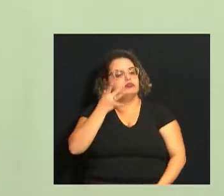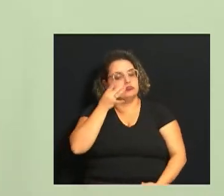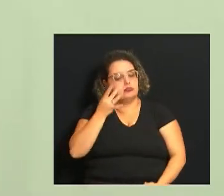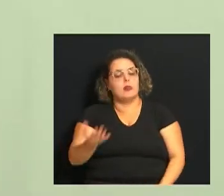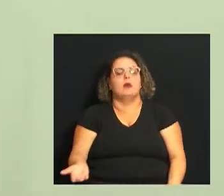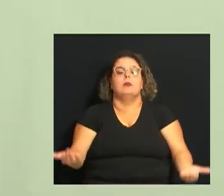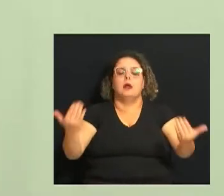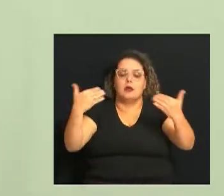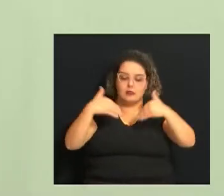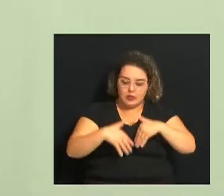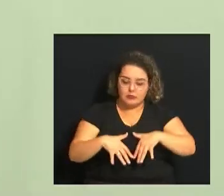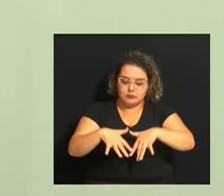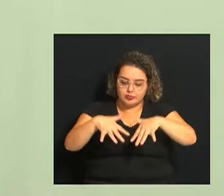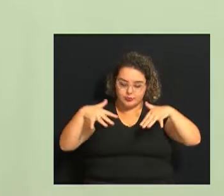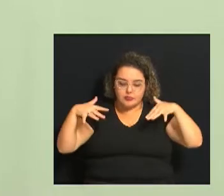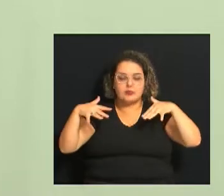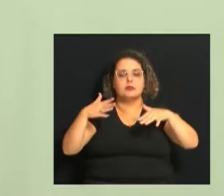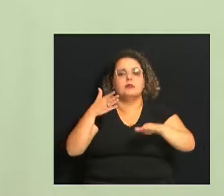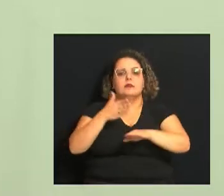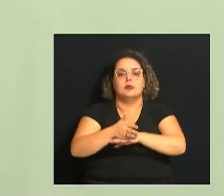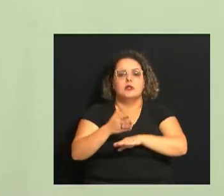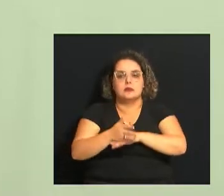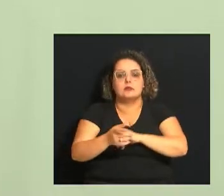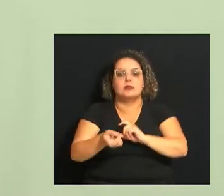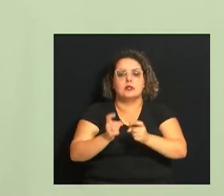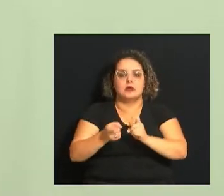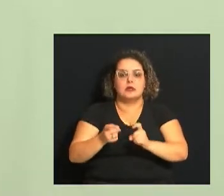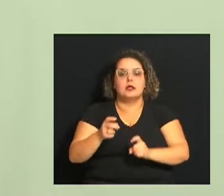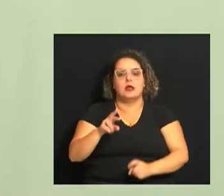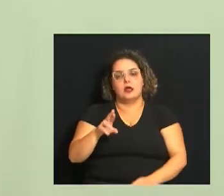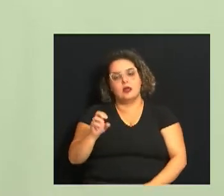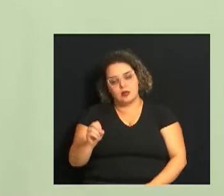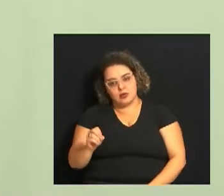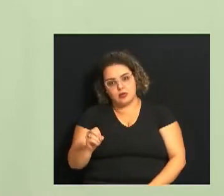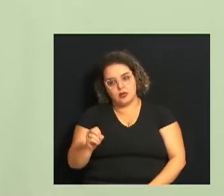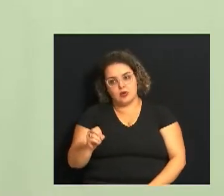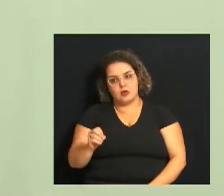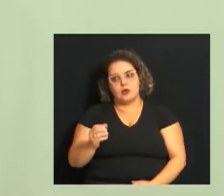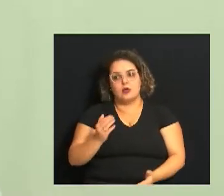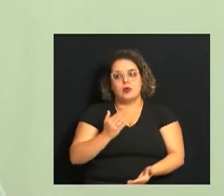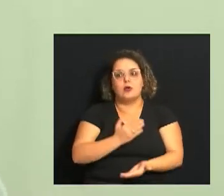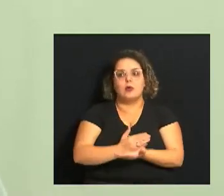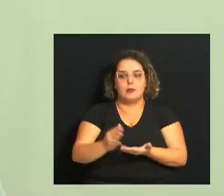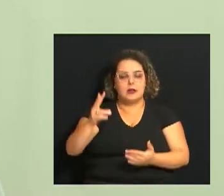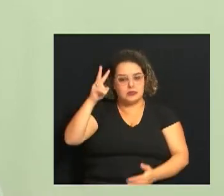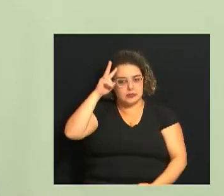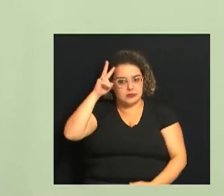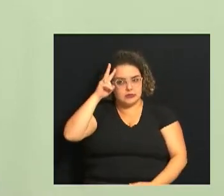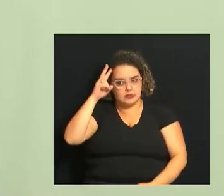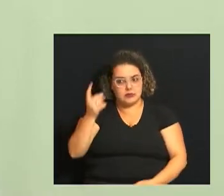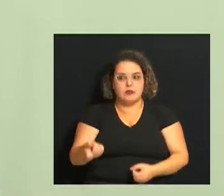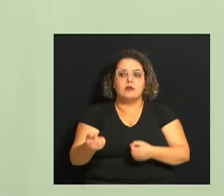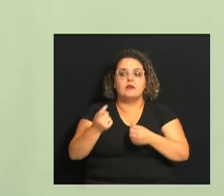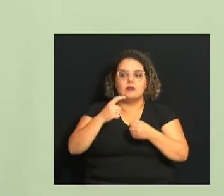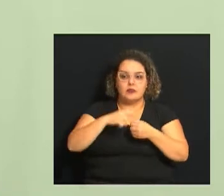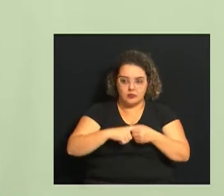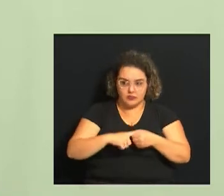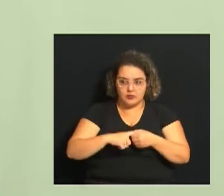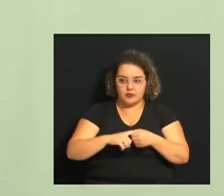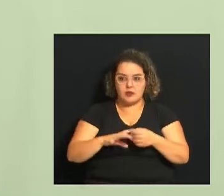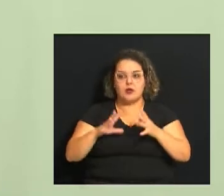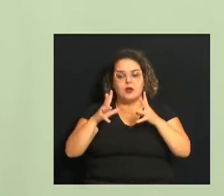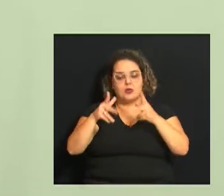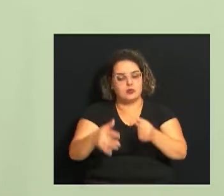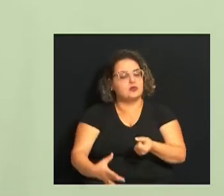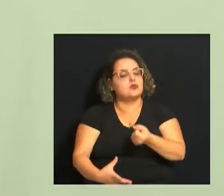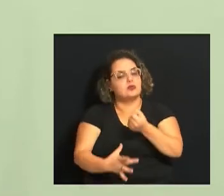venha participar das nossas reuniões ordinárias, que a partir de segunda-feira retornaremos e com toda a